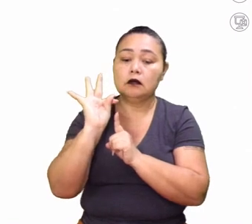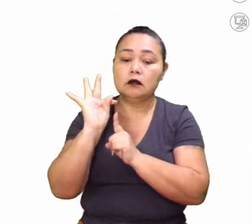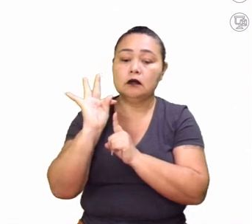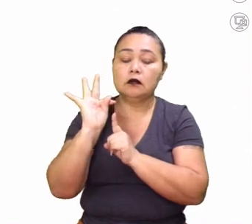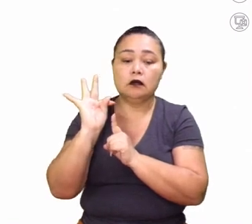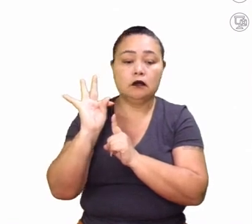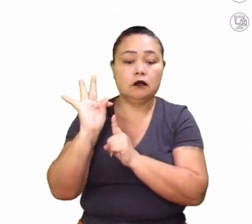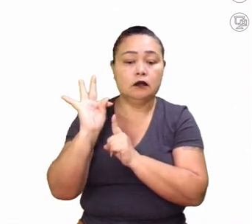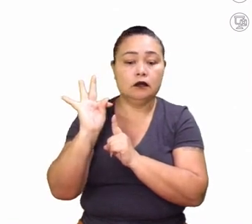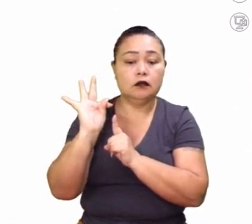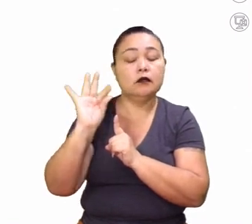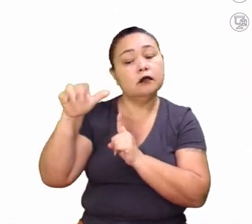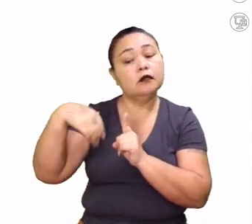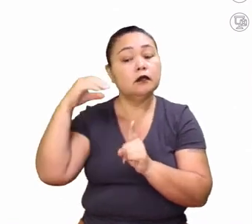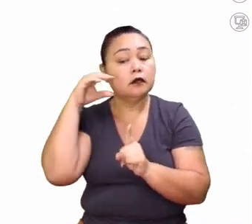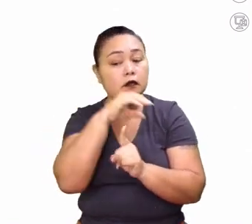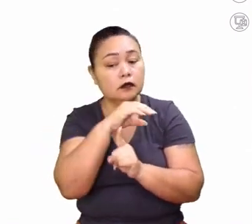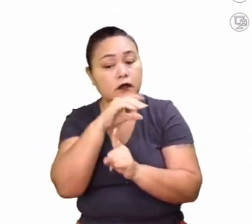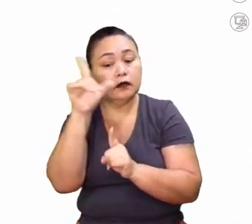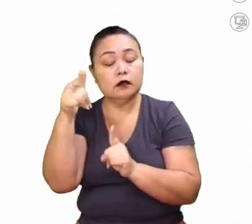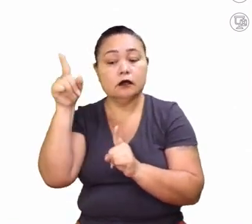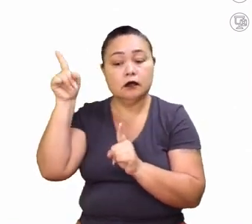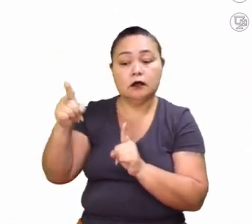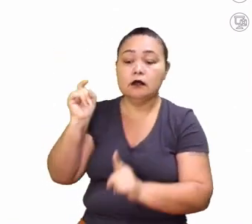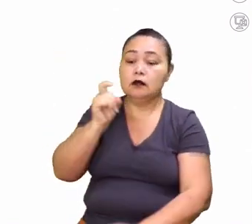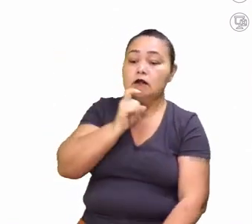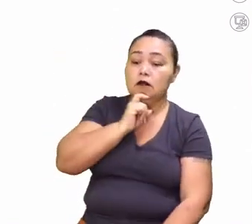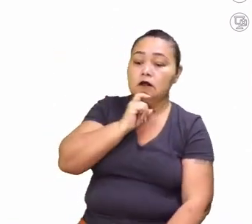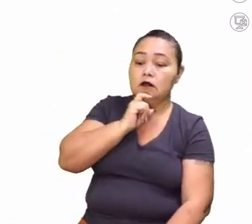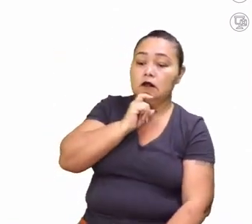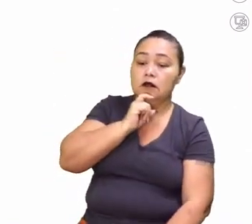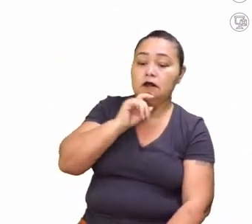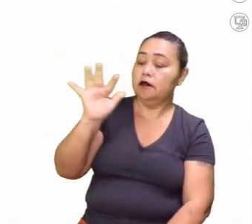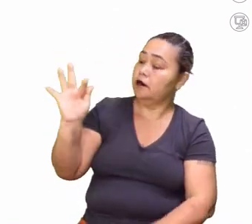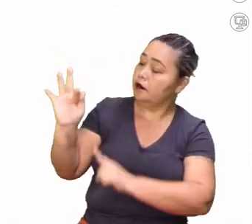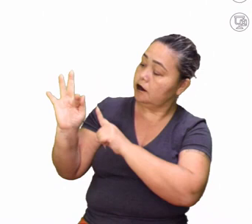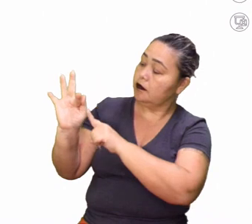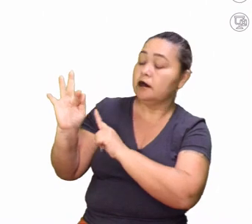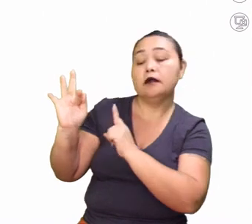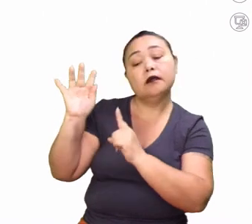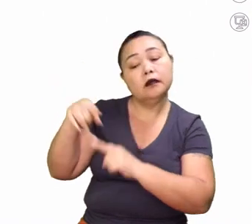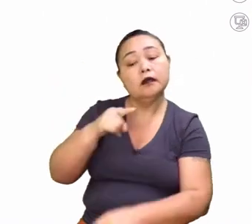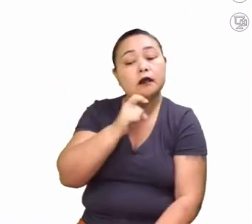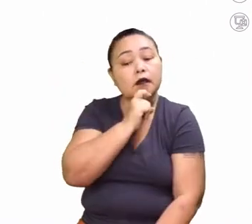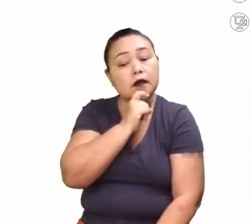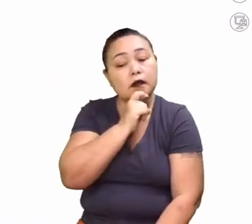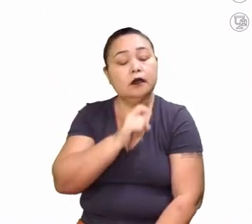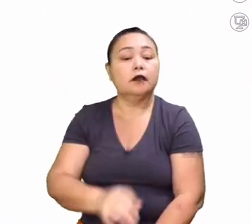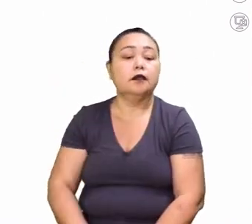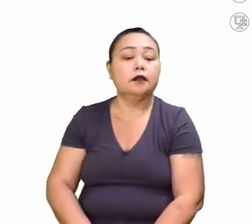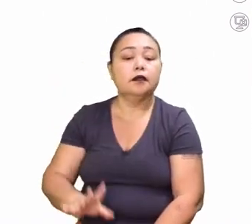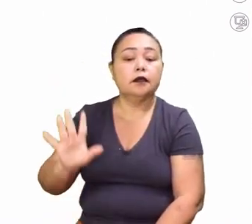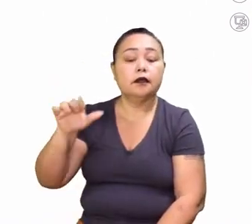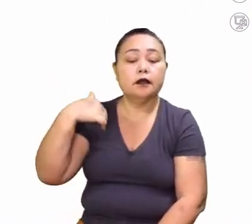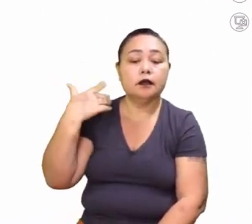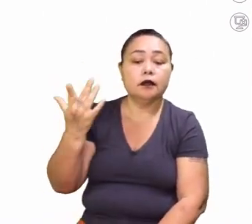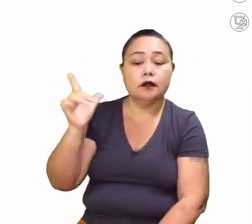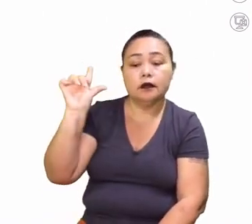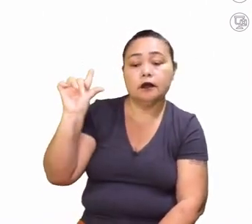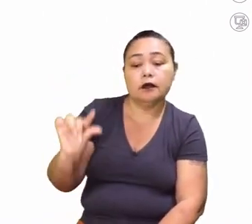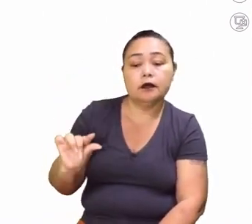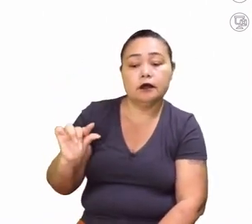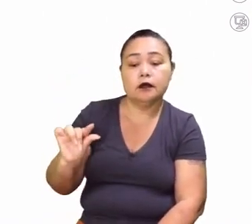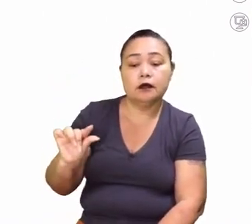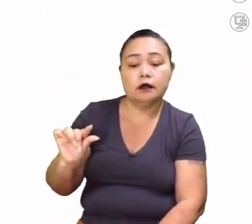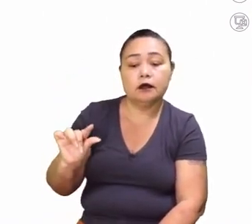então temperatura fonte quente temperatura da fonte fria fria e quente então a temperatura menor sabe que